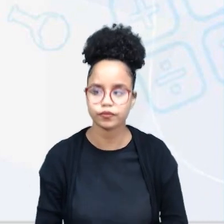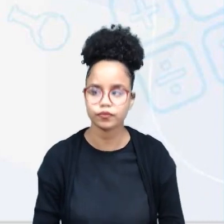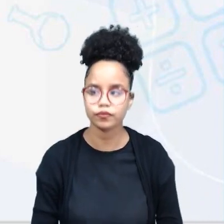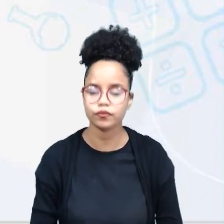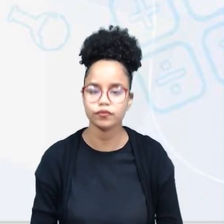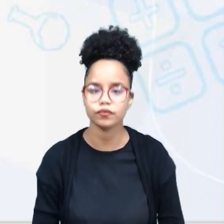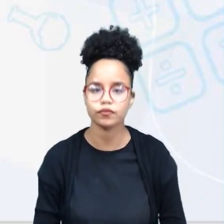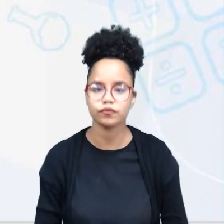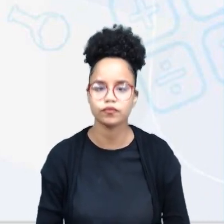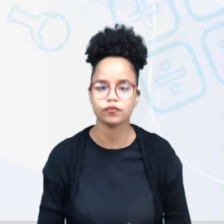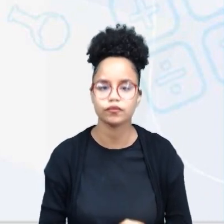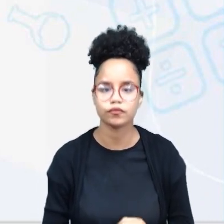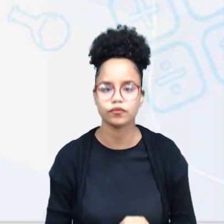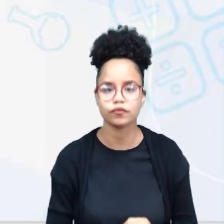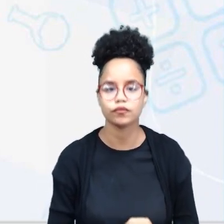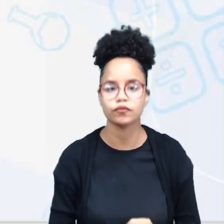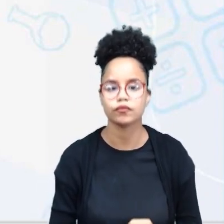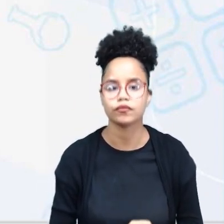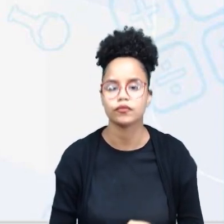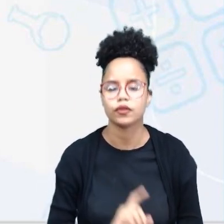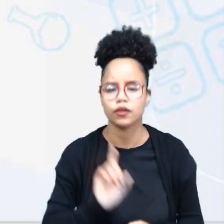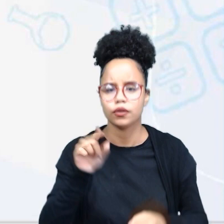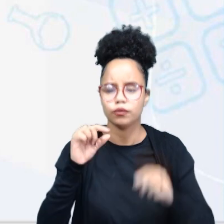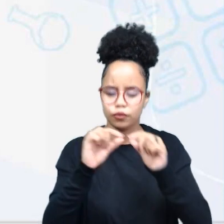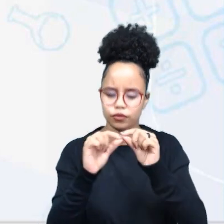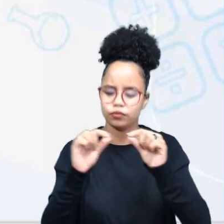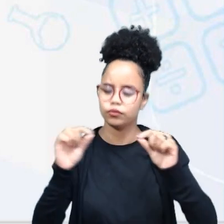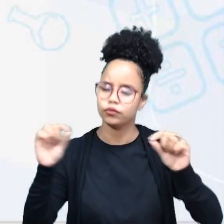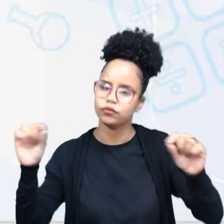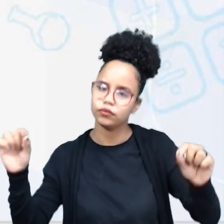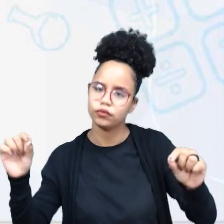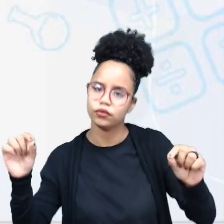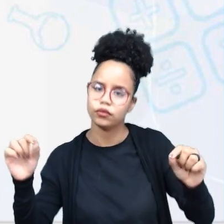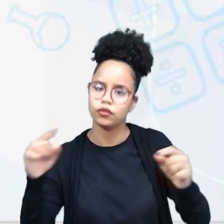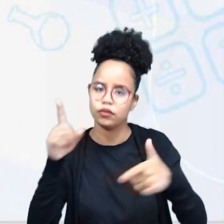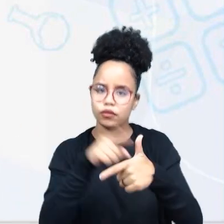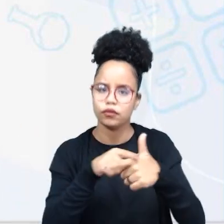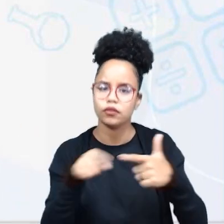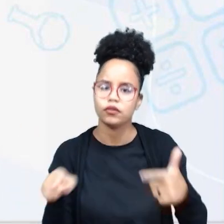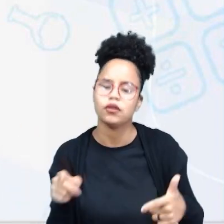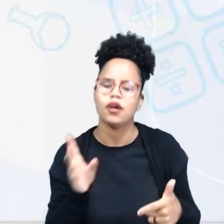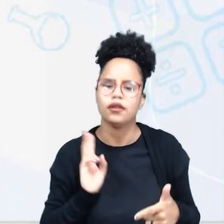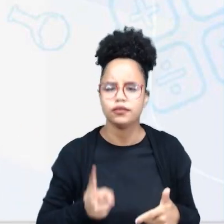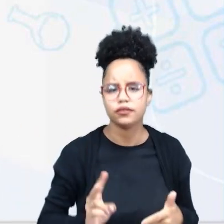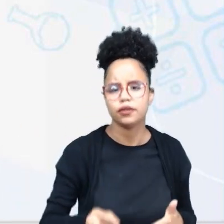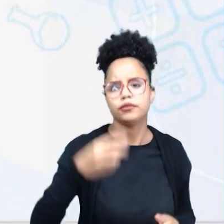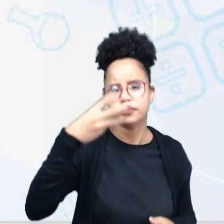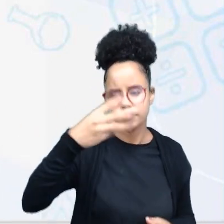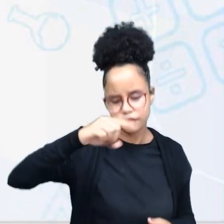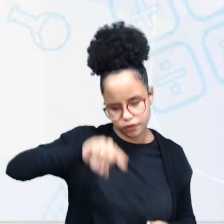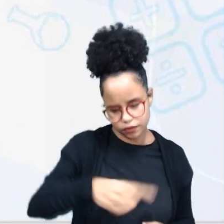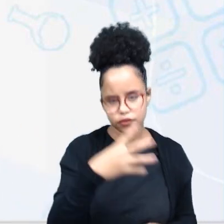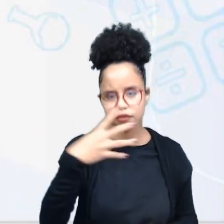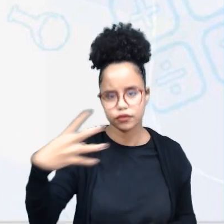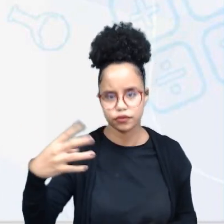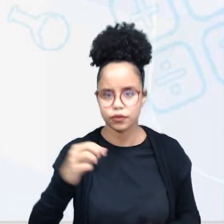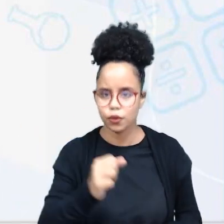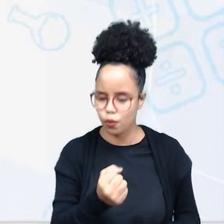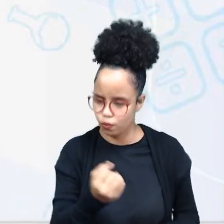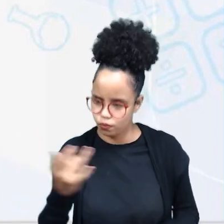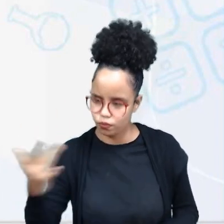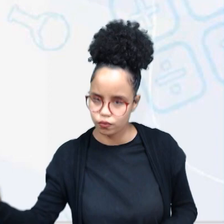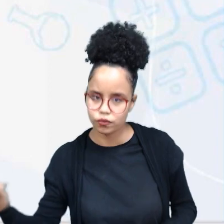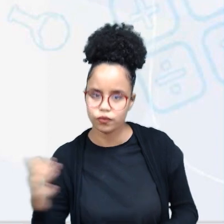da circunferência que formava carruagem depois me enviou o diâmetro divide um pelo outro dava sempre 3,14 e uns